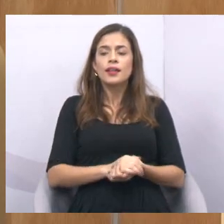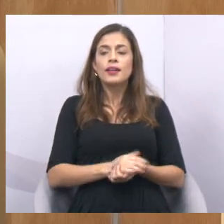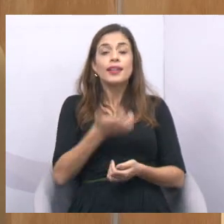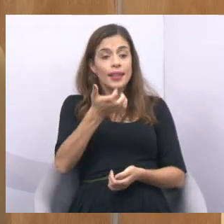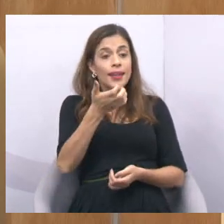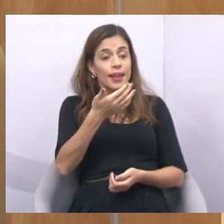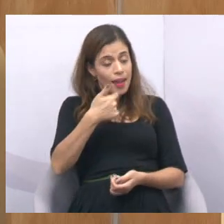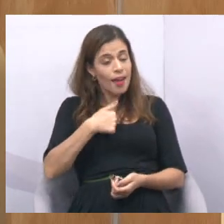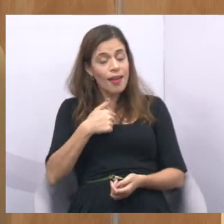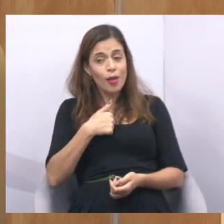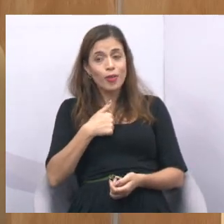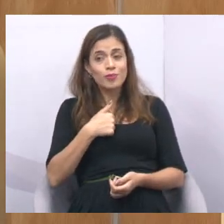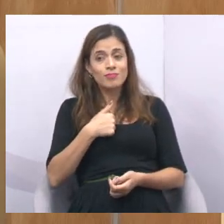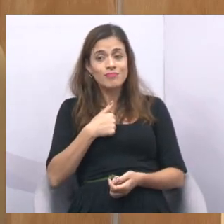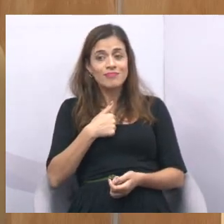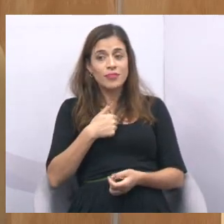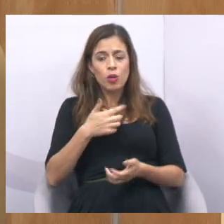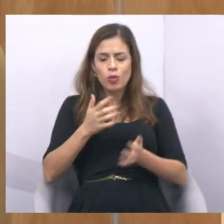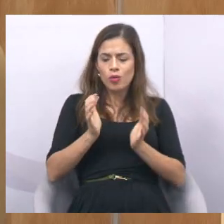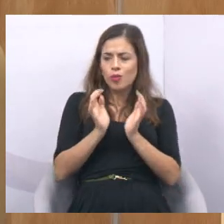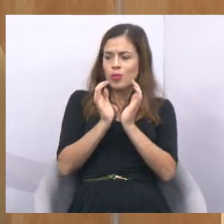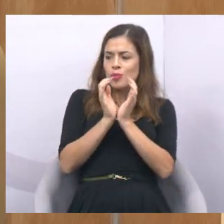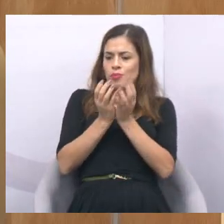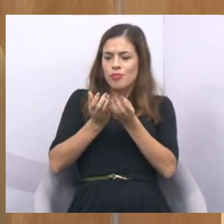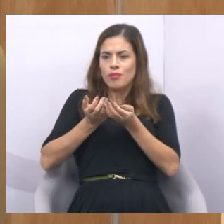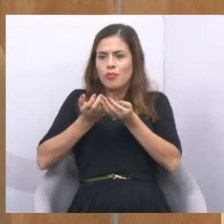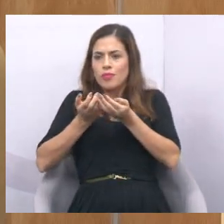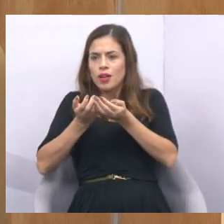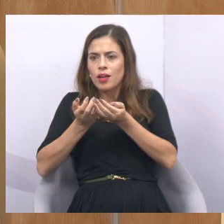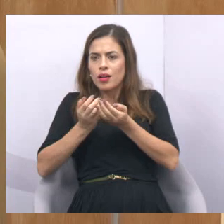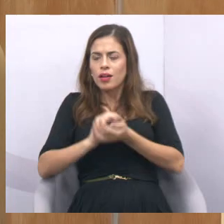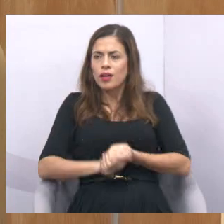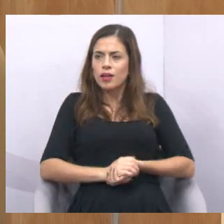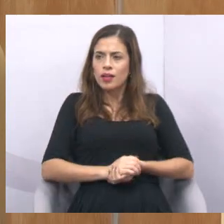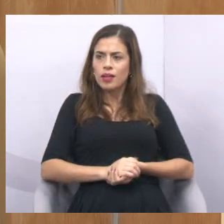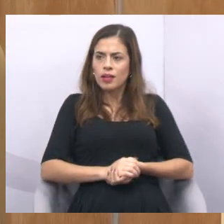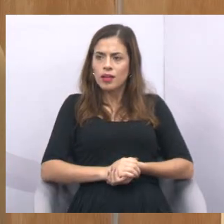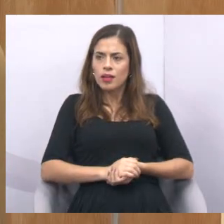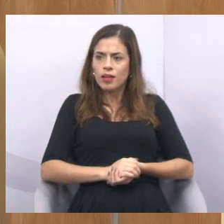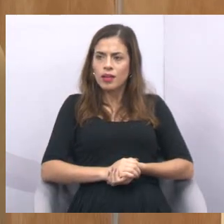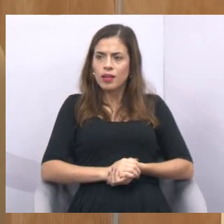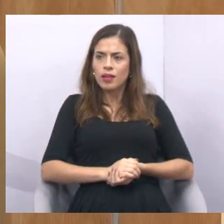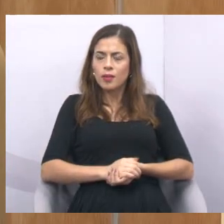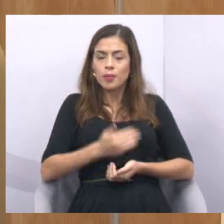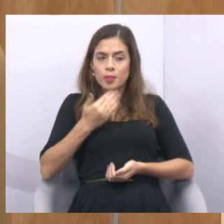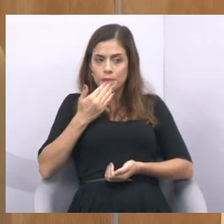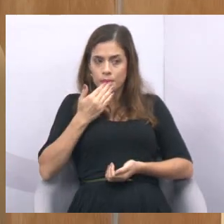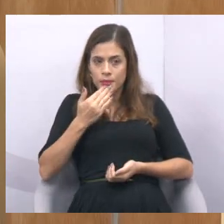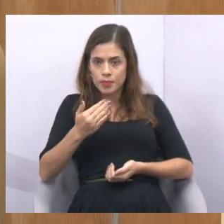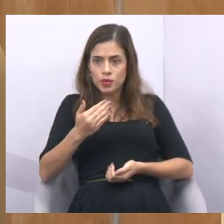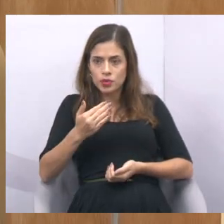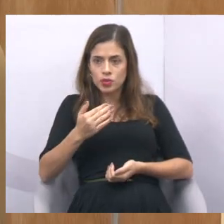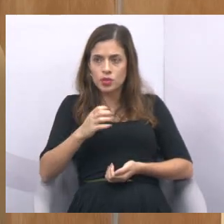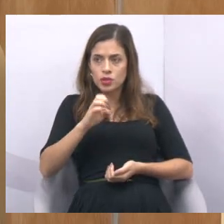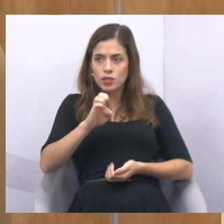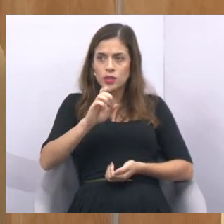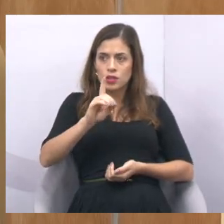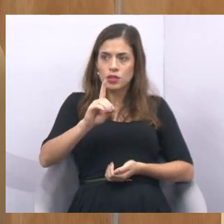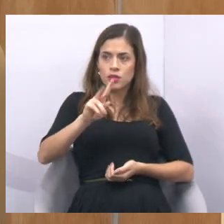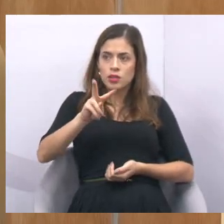E no momento que ele me entregou, ele falou, eu solicitei que o Edivar viesse